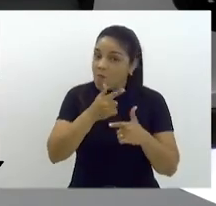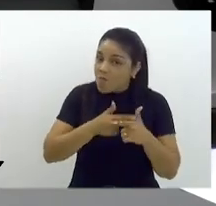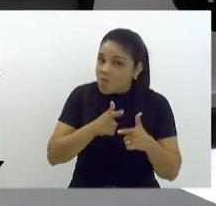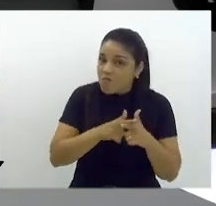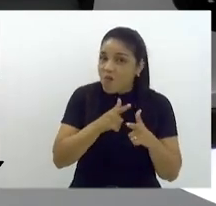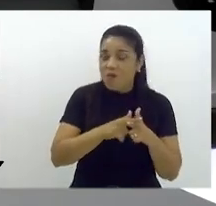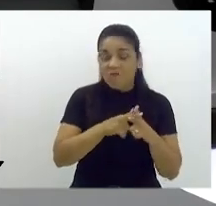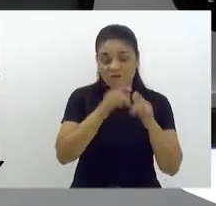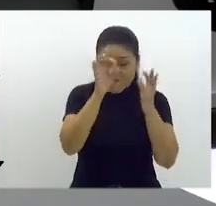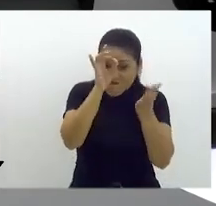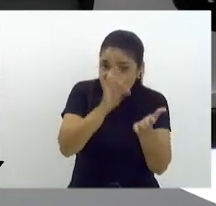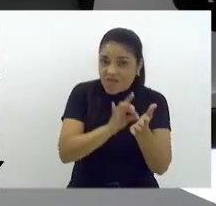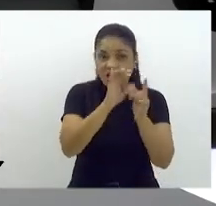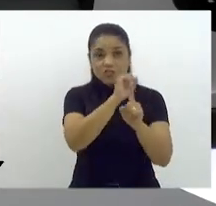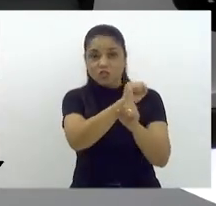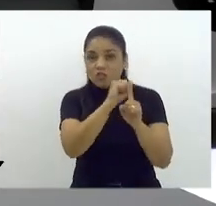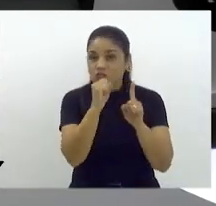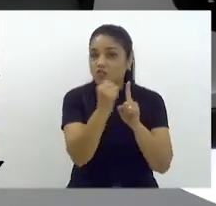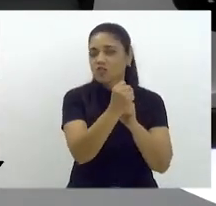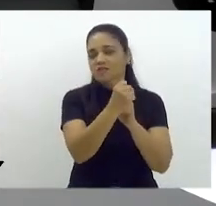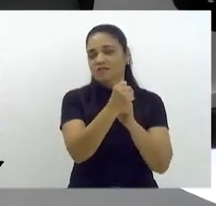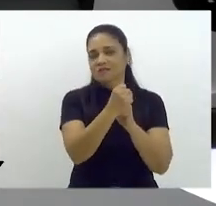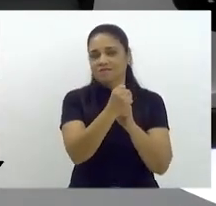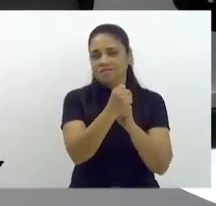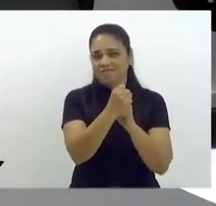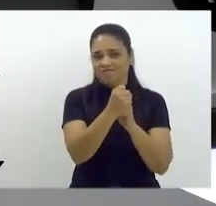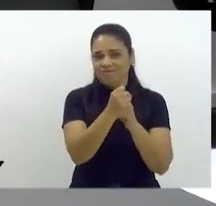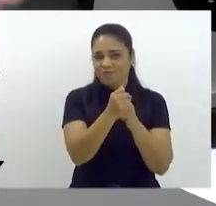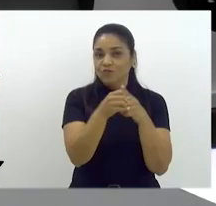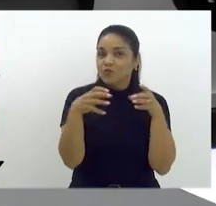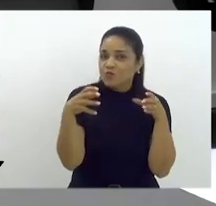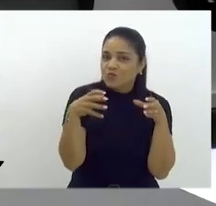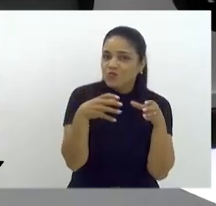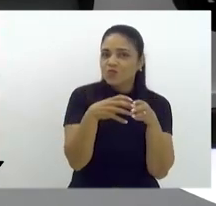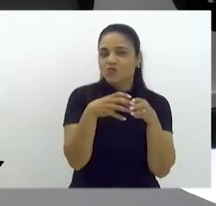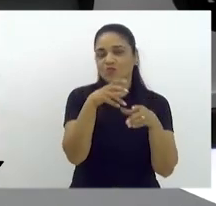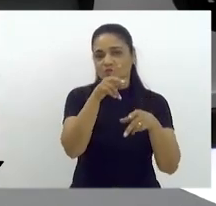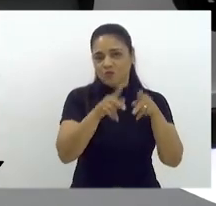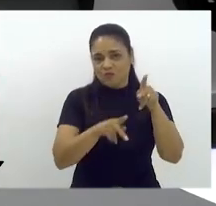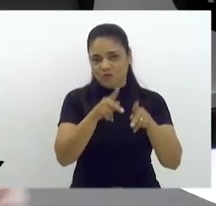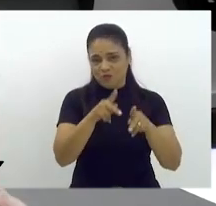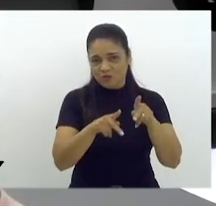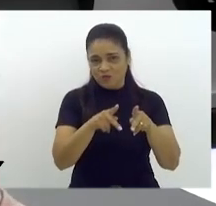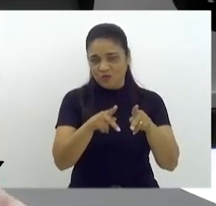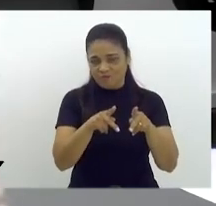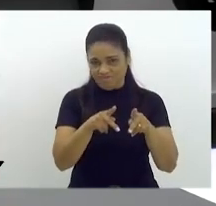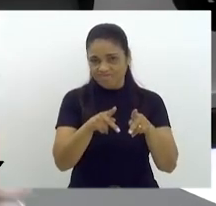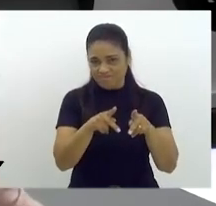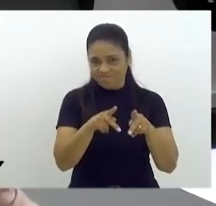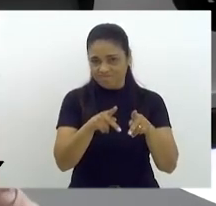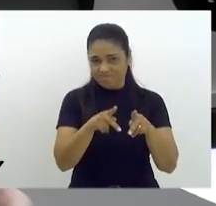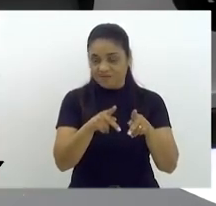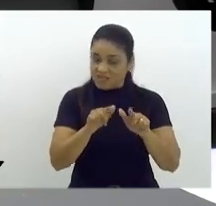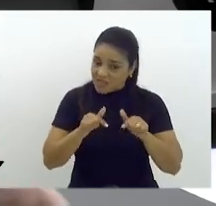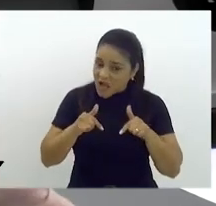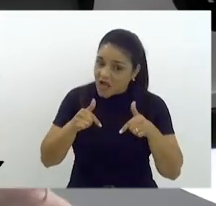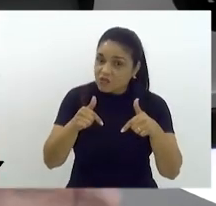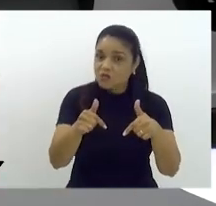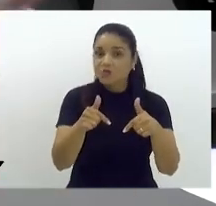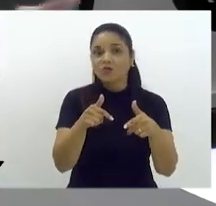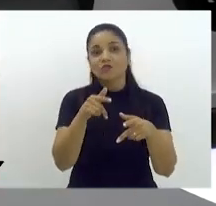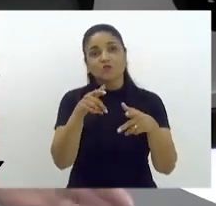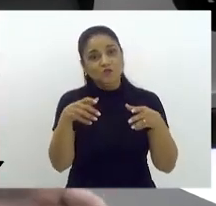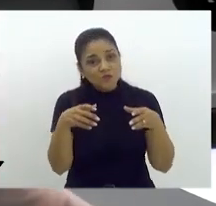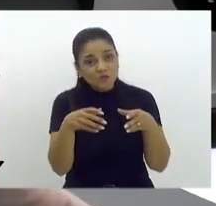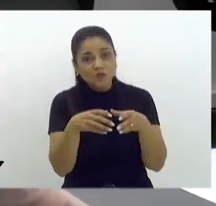é um problema de todos é um problema coletivo e que vai e que vai as cuja solução vai passar por questões coletivas e ações coletivas se não houver